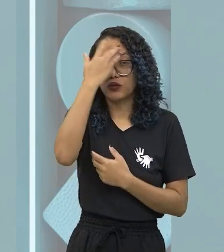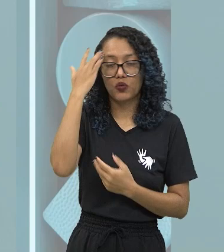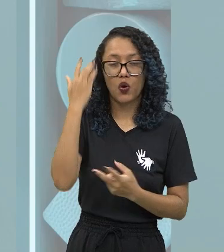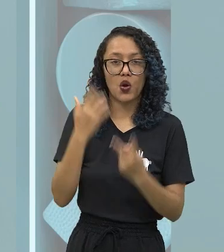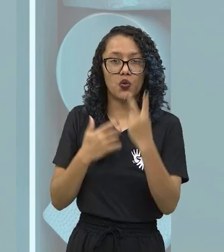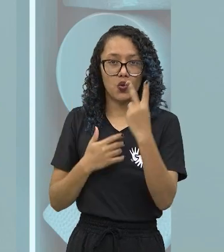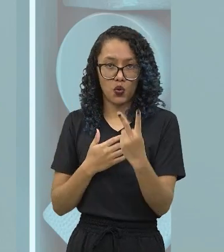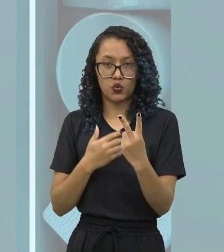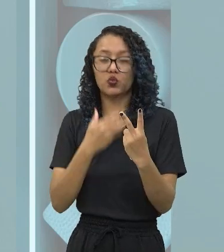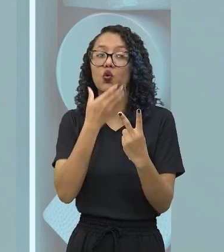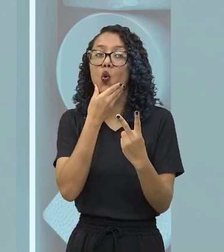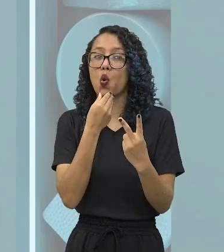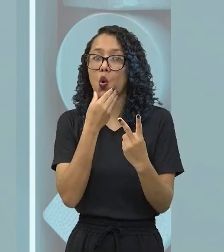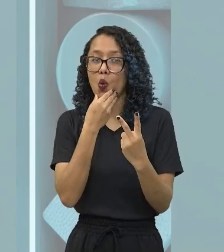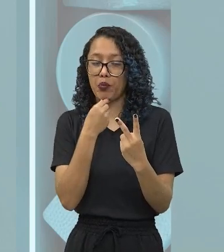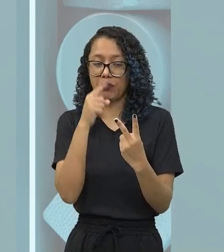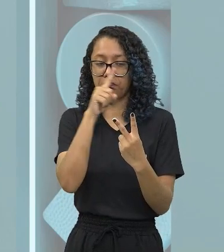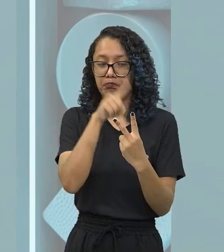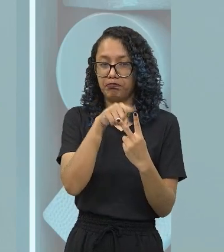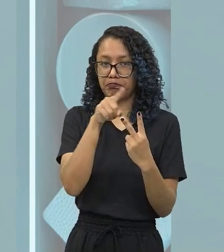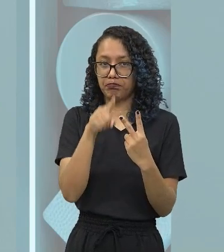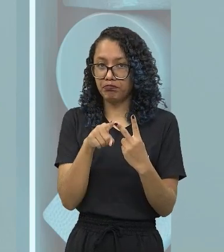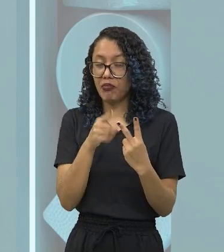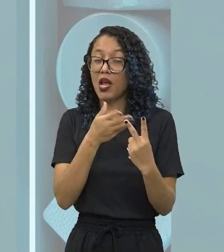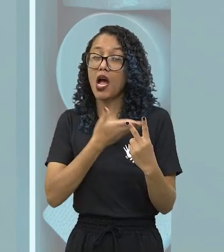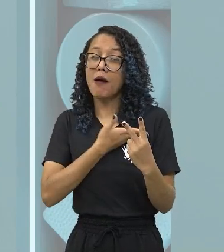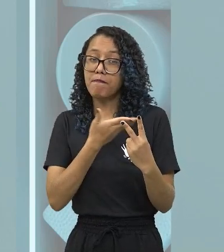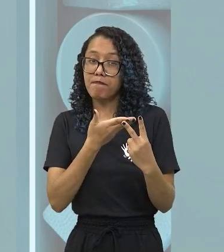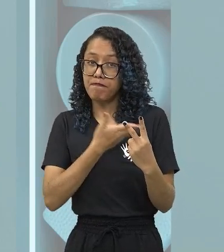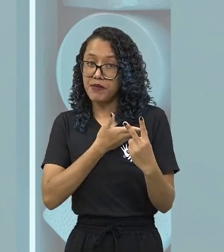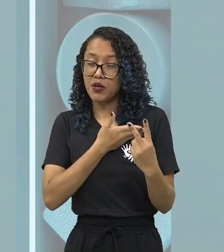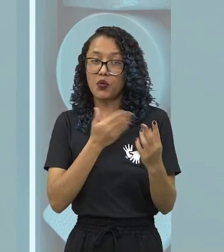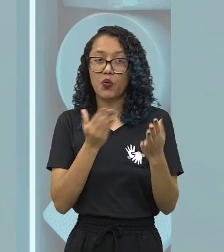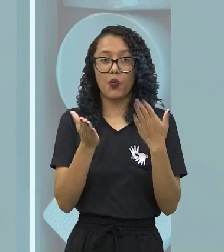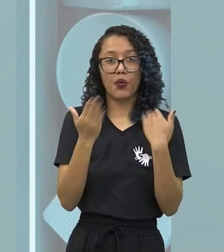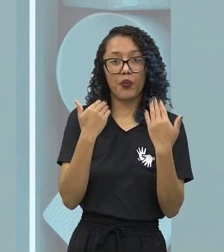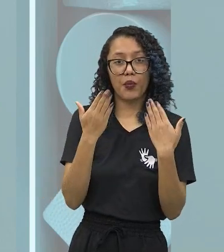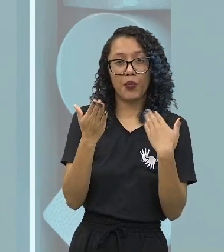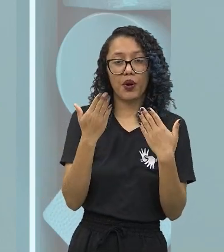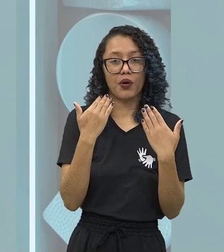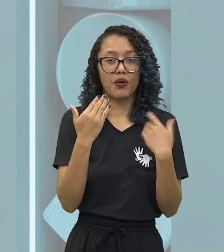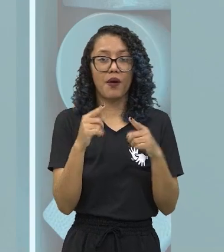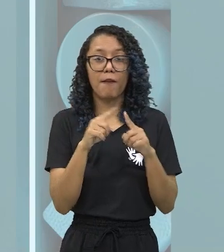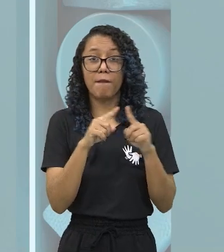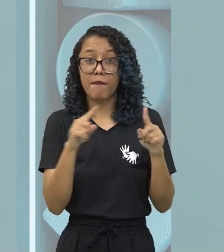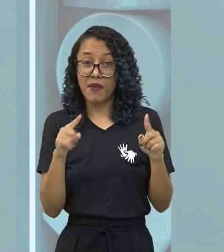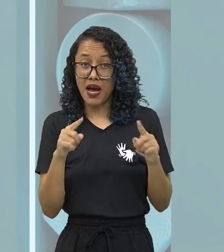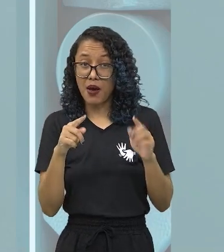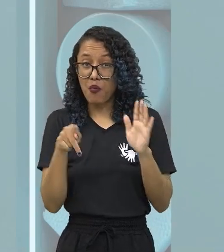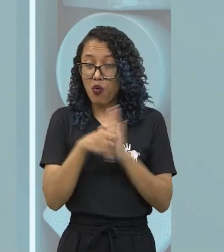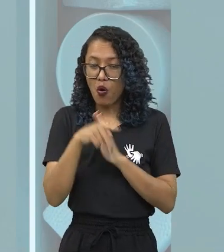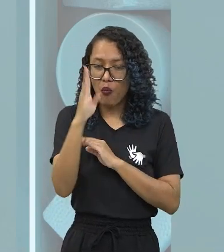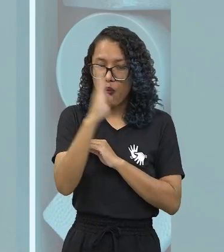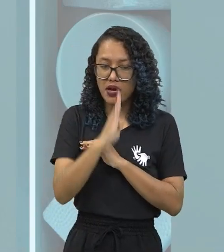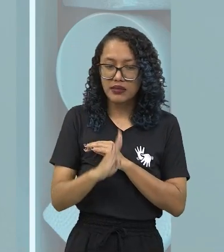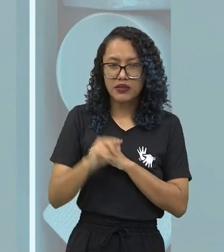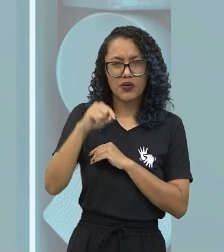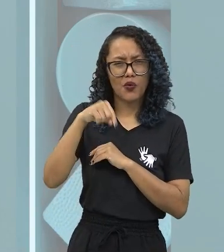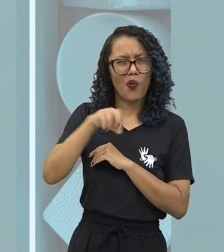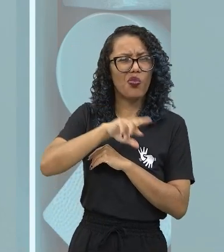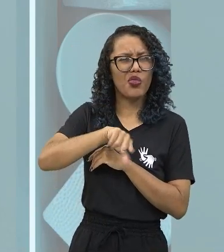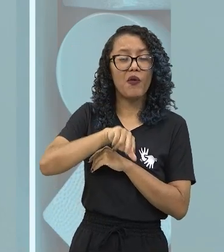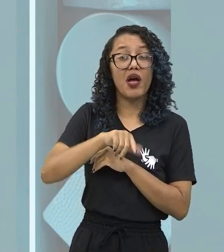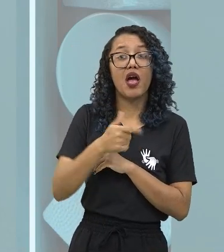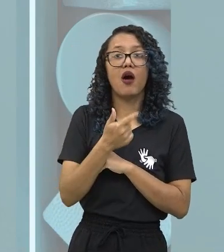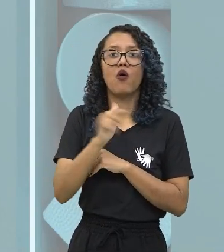2 rapazes, né, 2 homens, 2 colegas, mas que não são, digamos, brasileiros, são de outro país